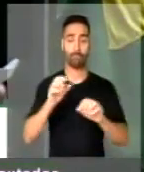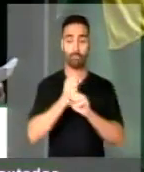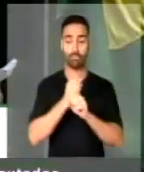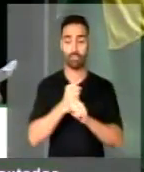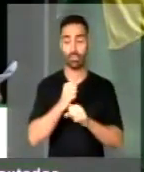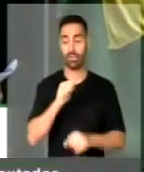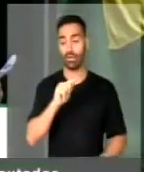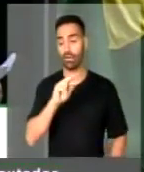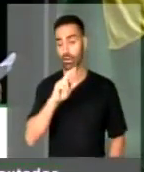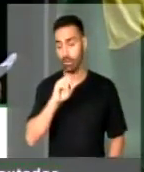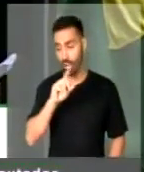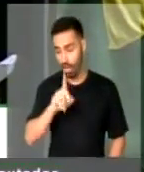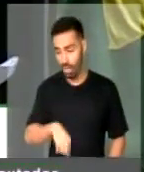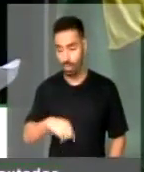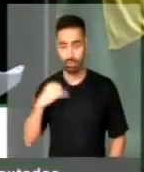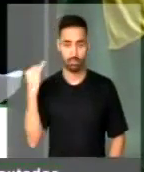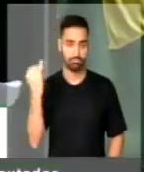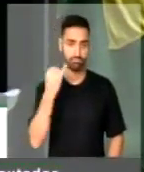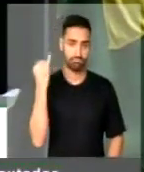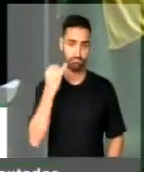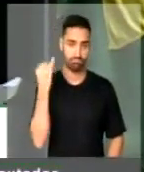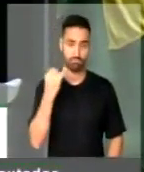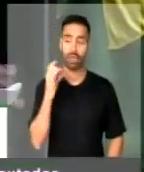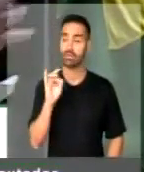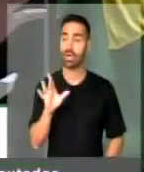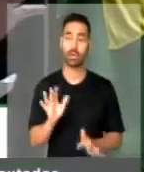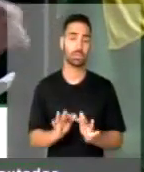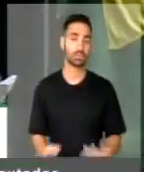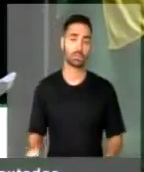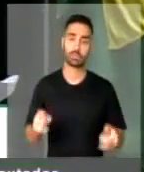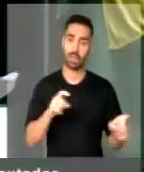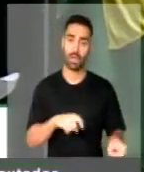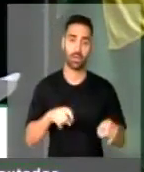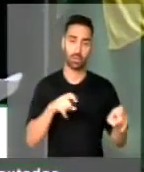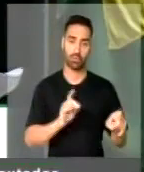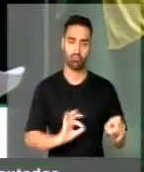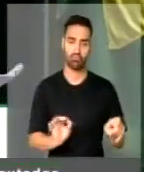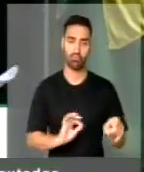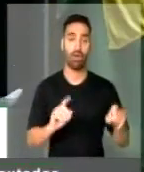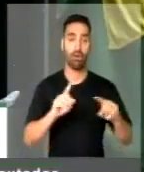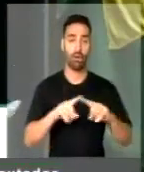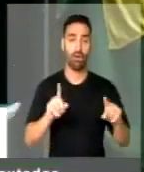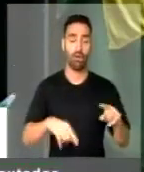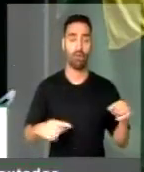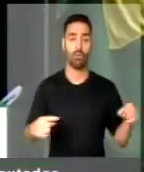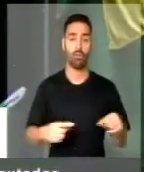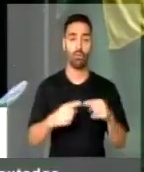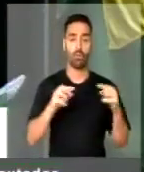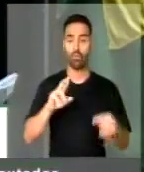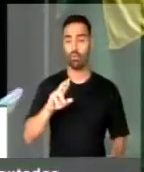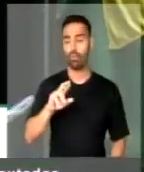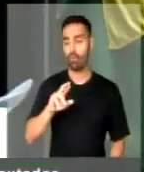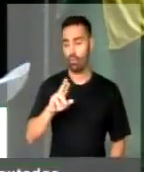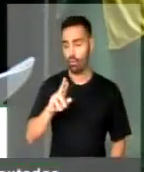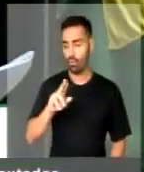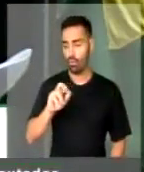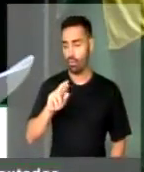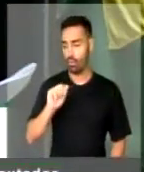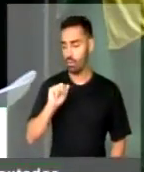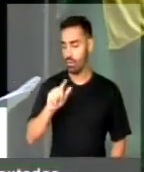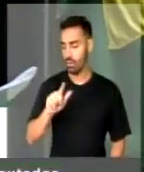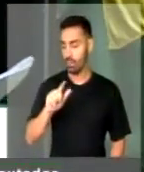importante, ele é muito mais do que o censo agrícola ou agrário. Ele é o censo rural e nós precisamos que o